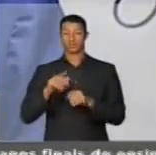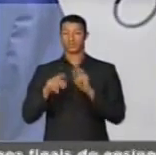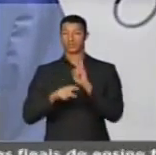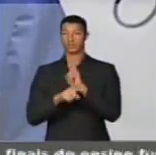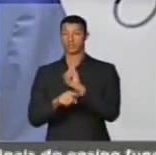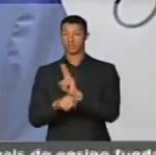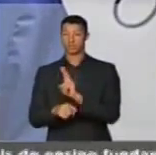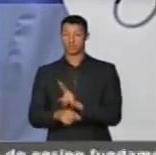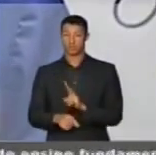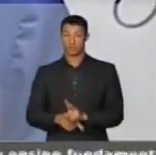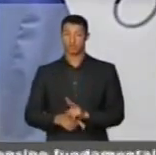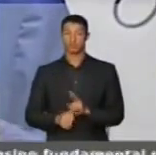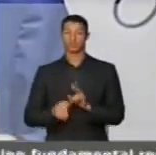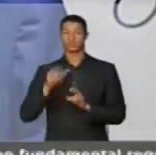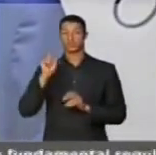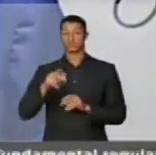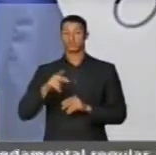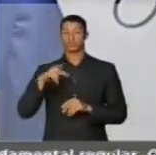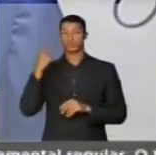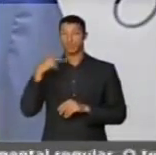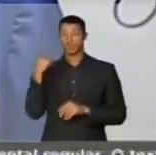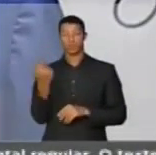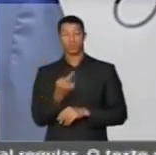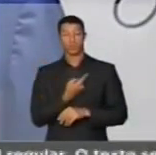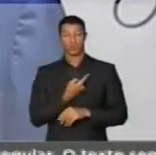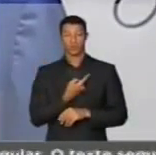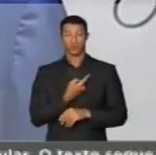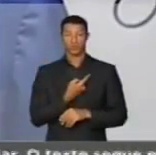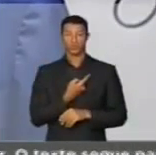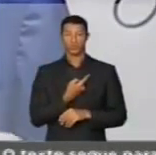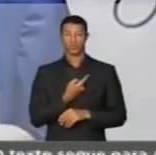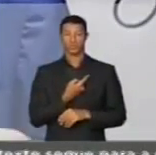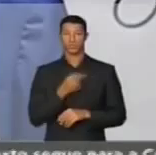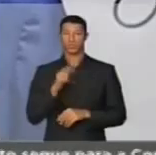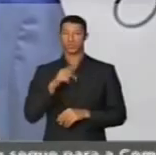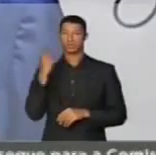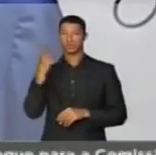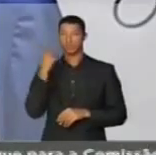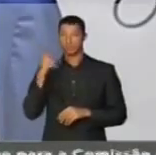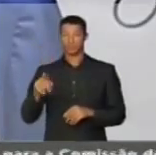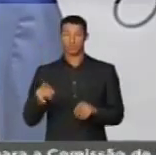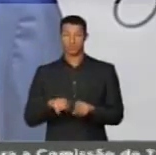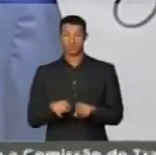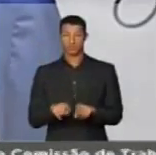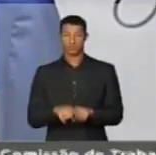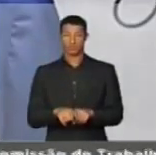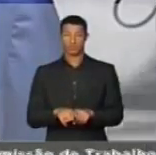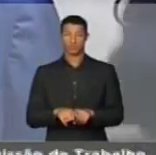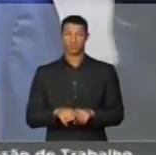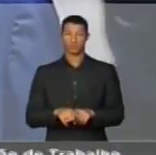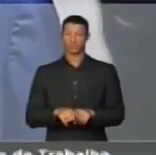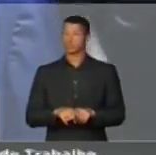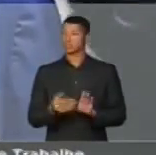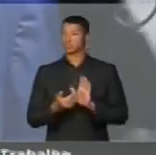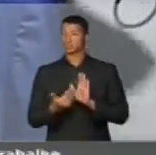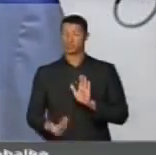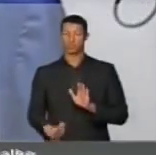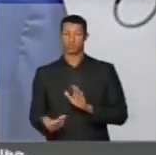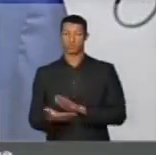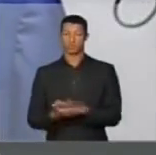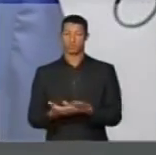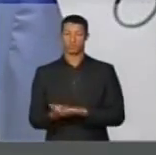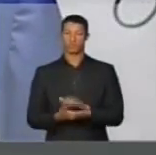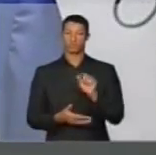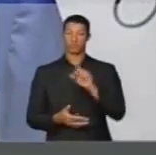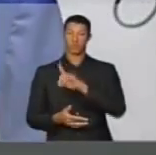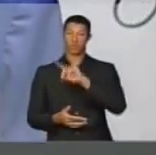defender, porque é um patrimônio nosso, é um patrimônio irremovível, e